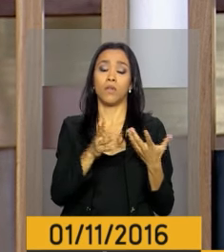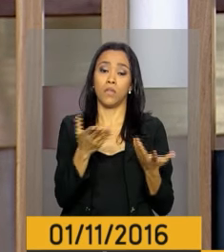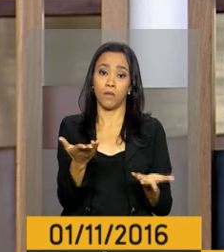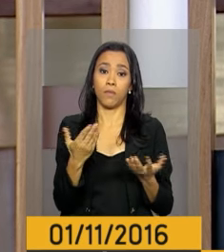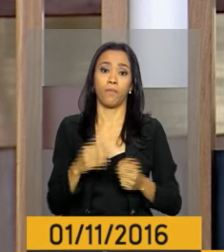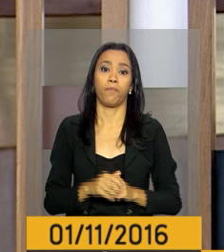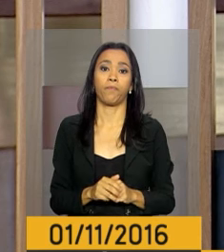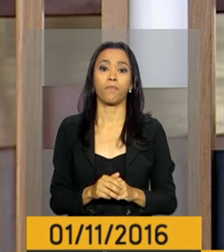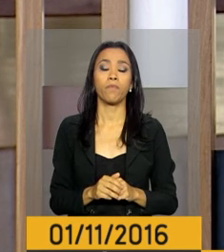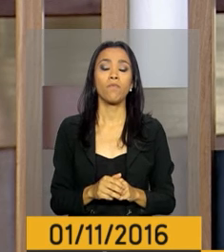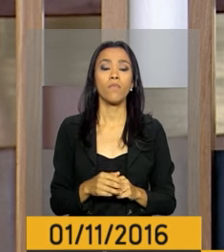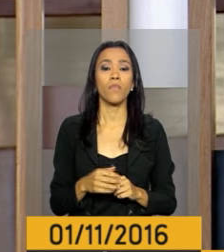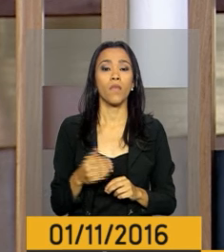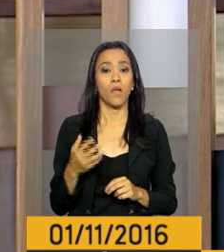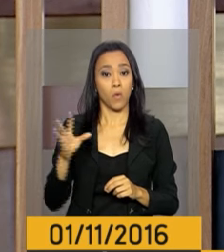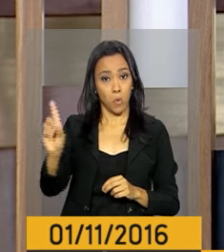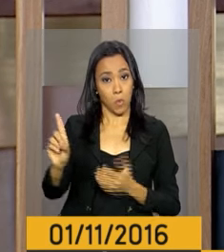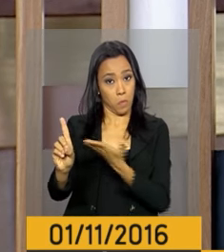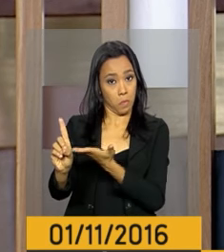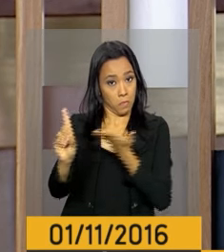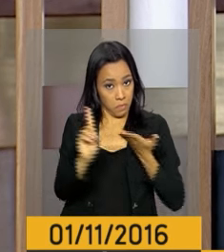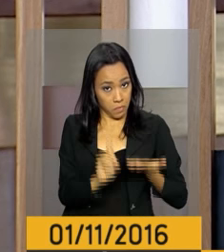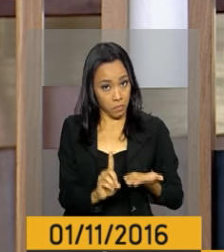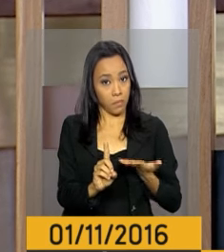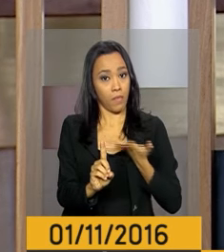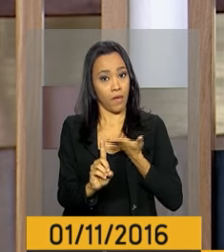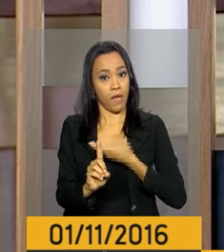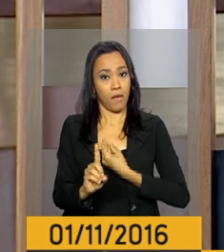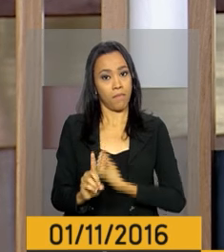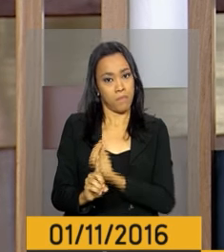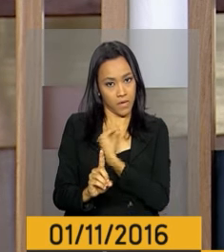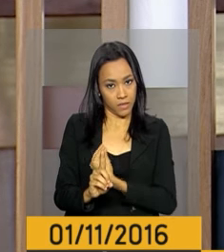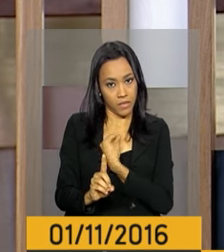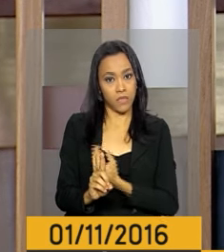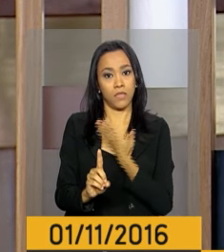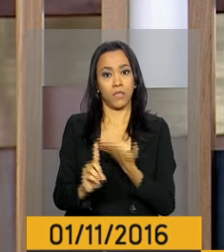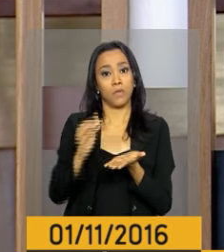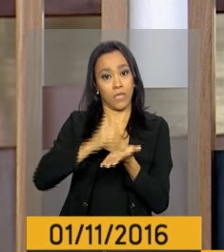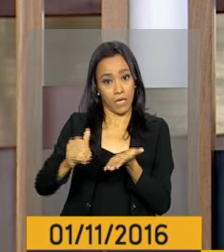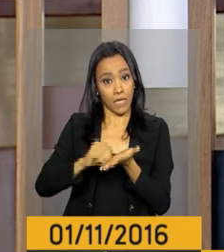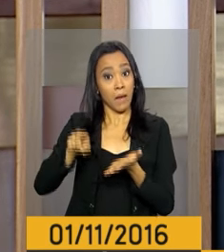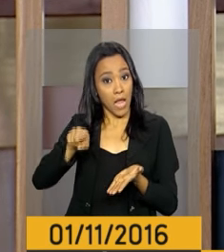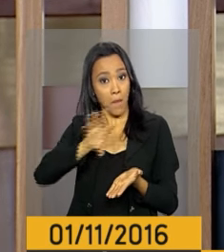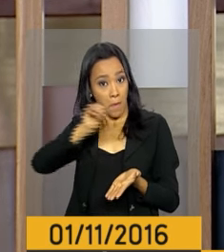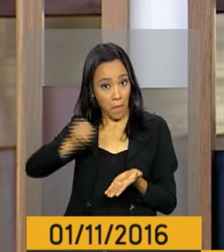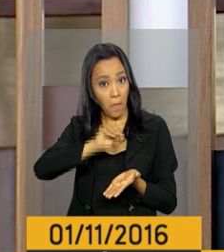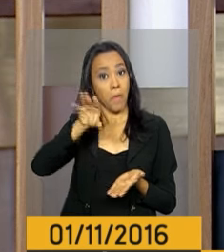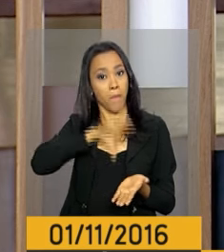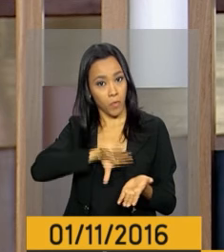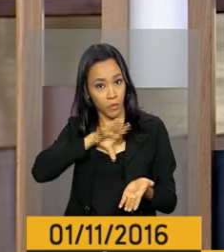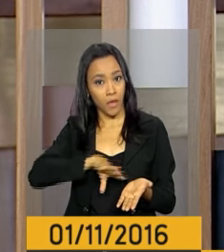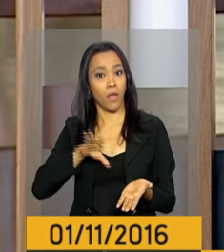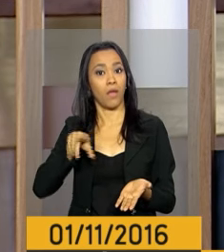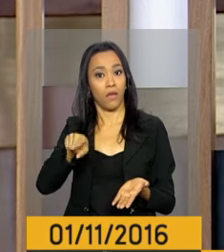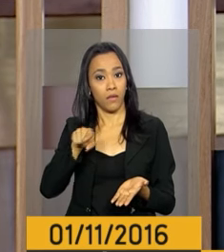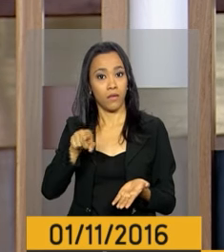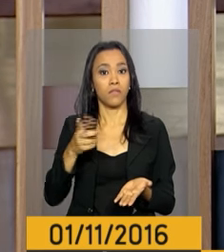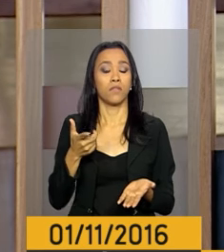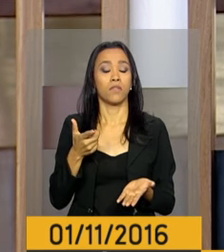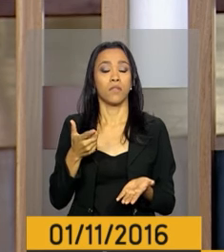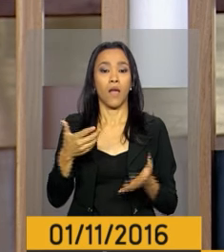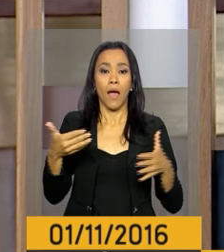Portanto, com a presença do secretário Guterres, que fala o português, a aproximação